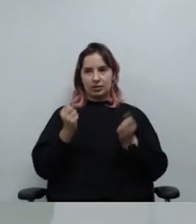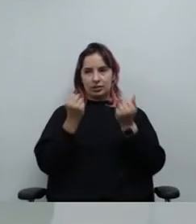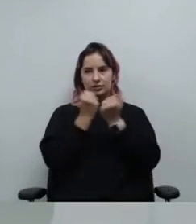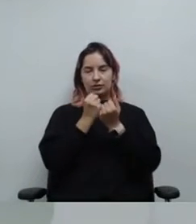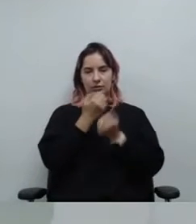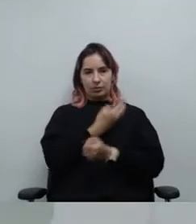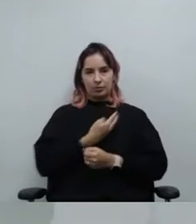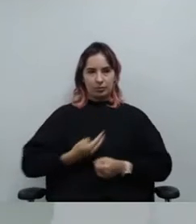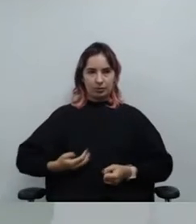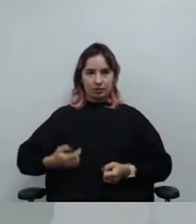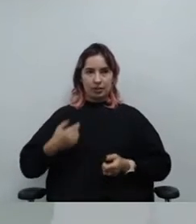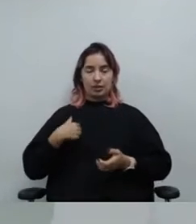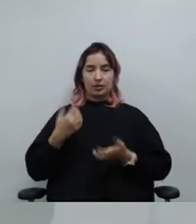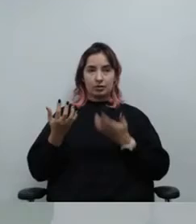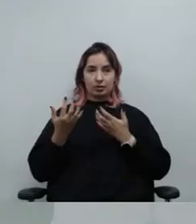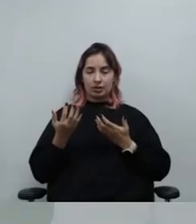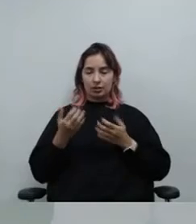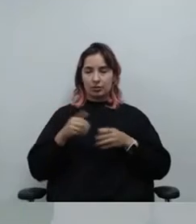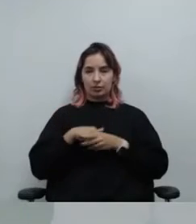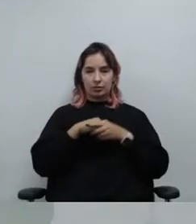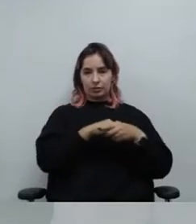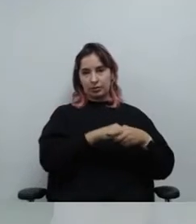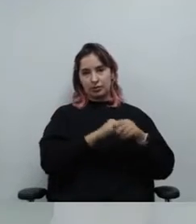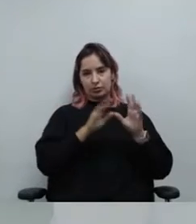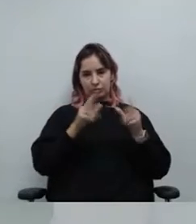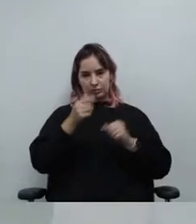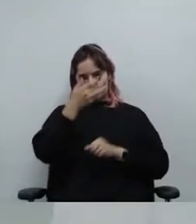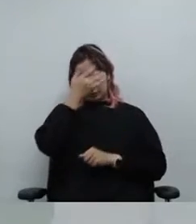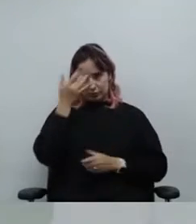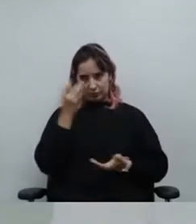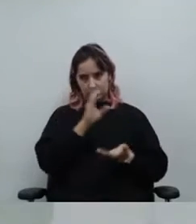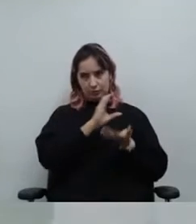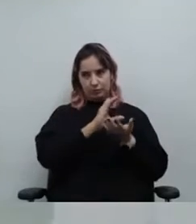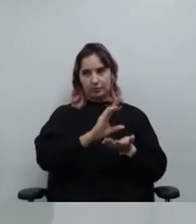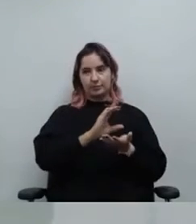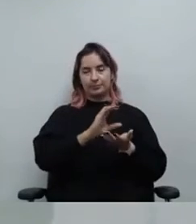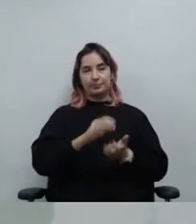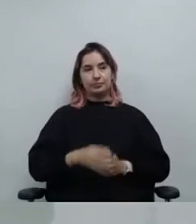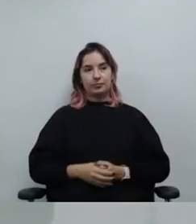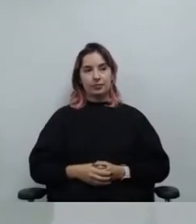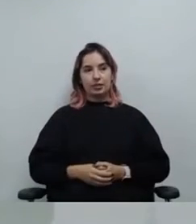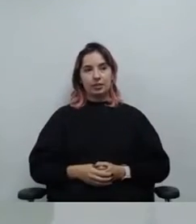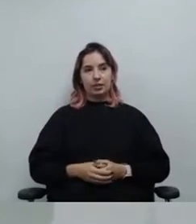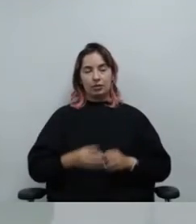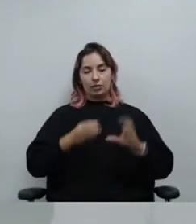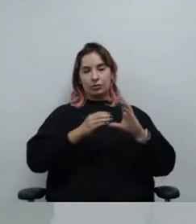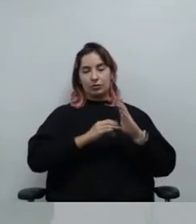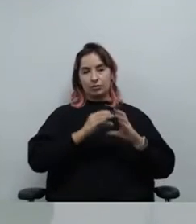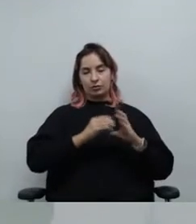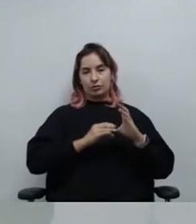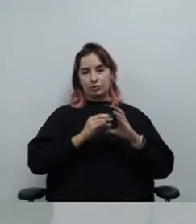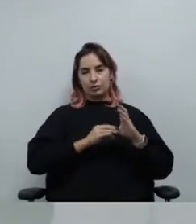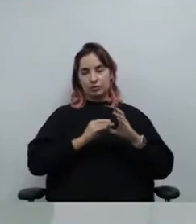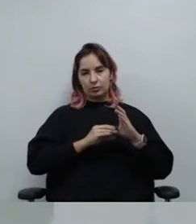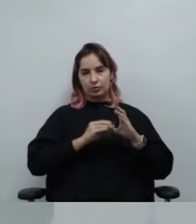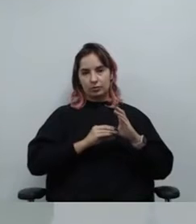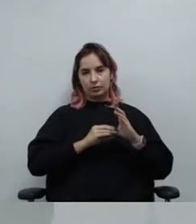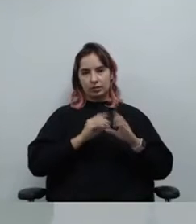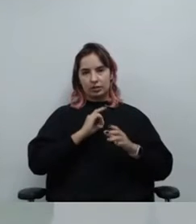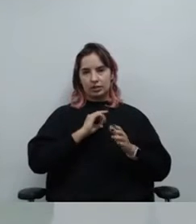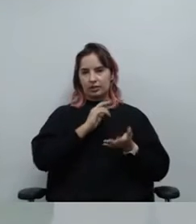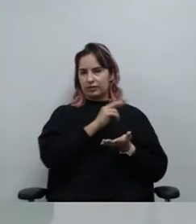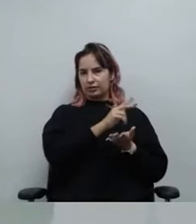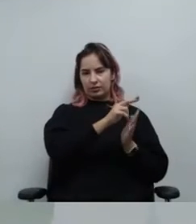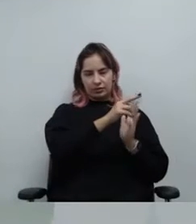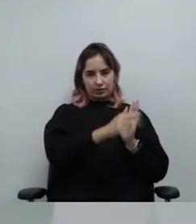Paulo, gostaria de saudar a todos os membros do Conselho. É evidente que esse concurso é notadamente